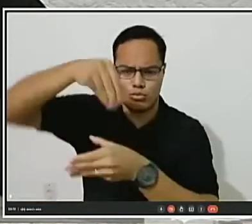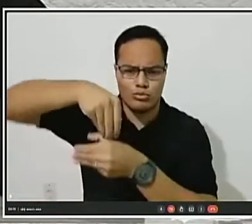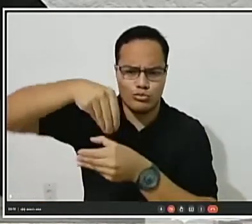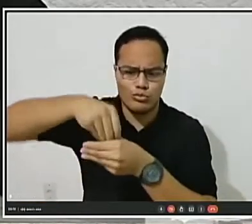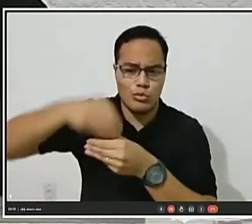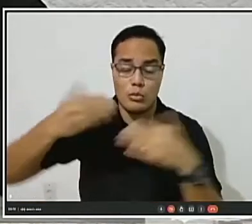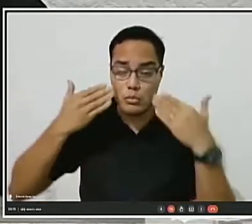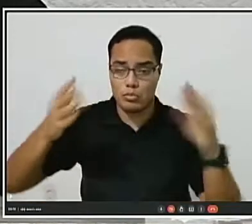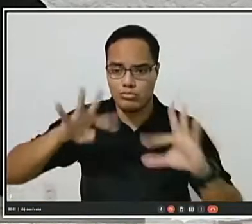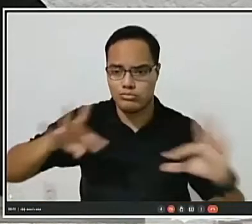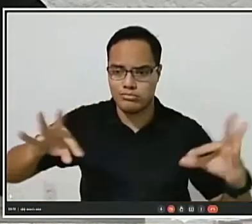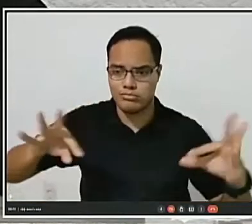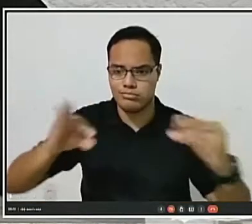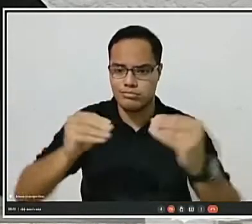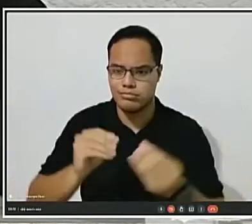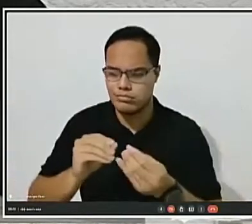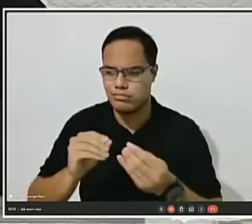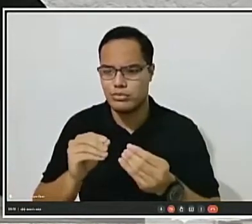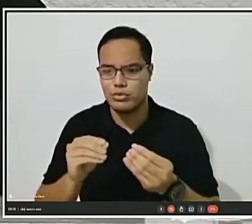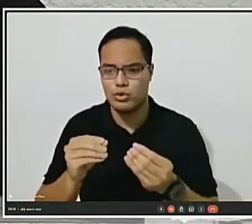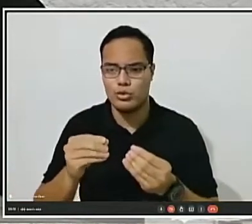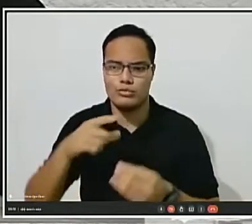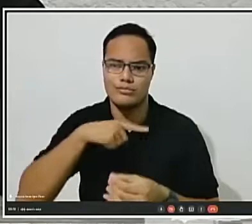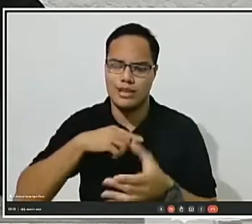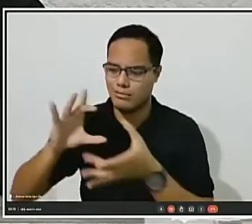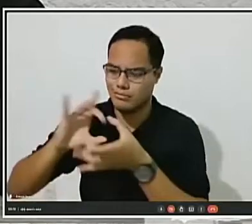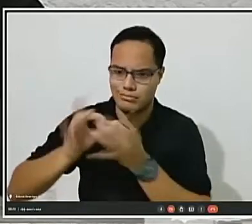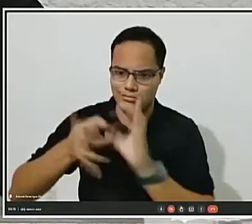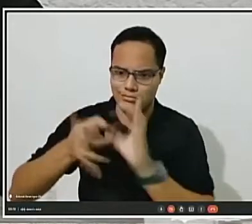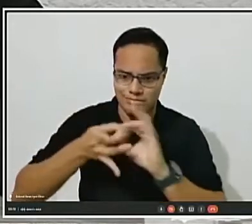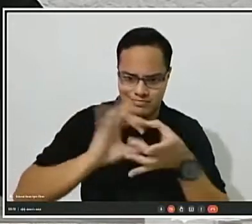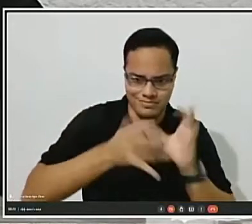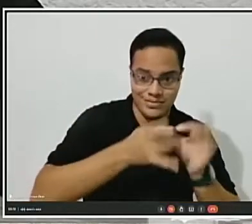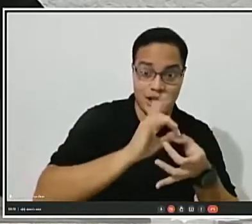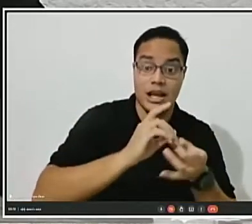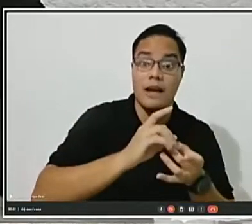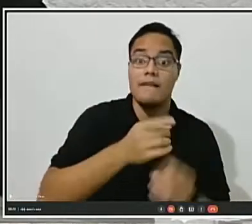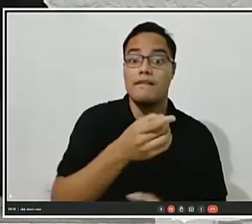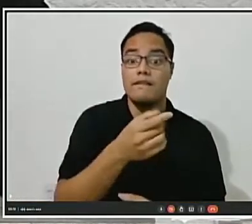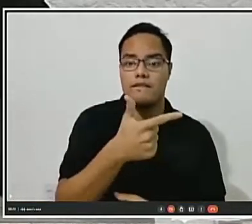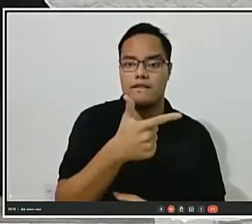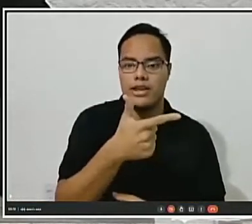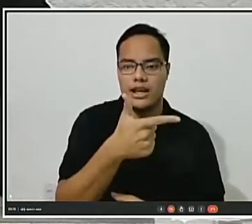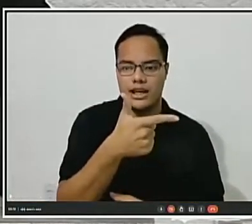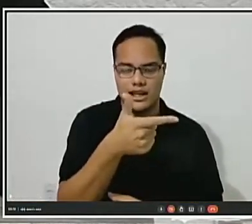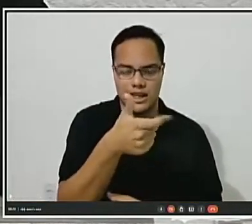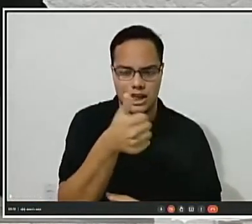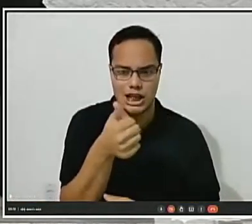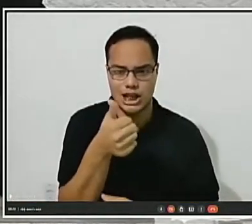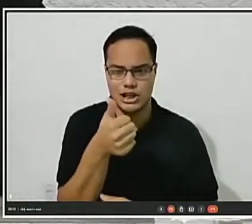A presença do cromossomo 21 extra na constituição genética